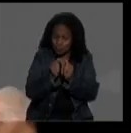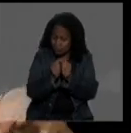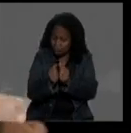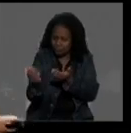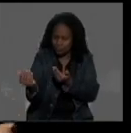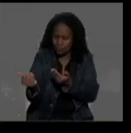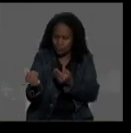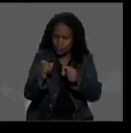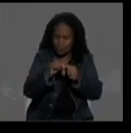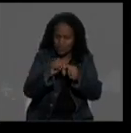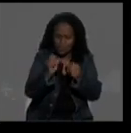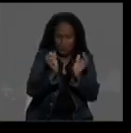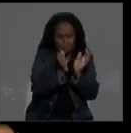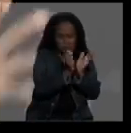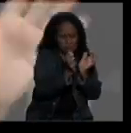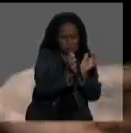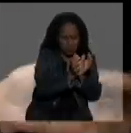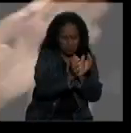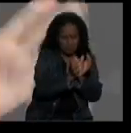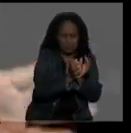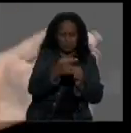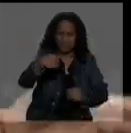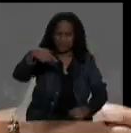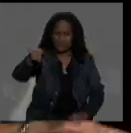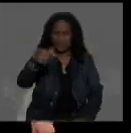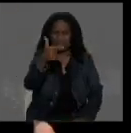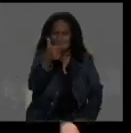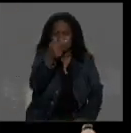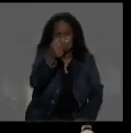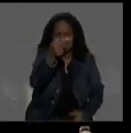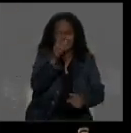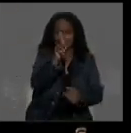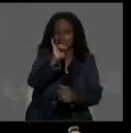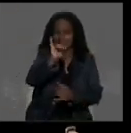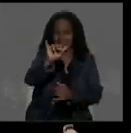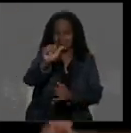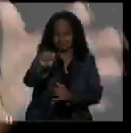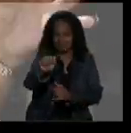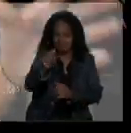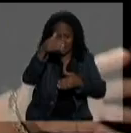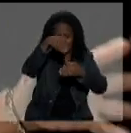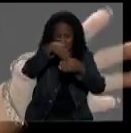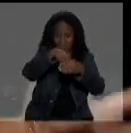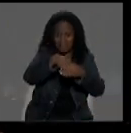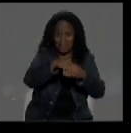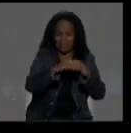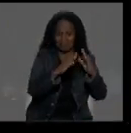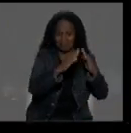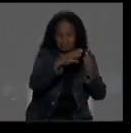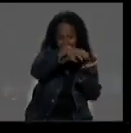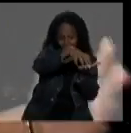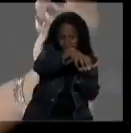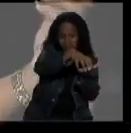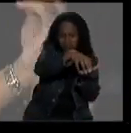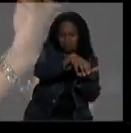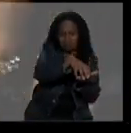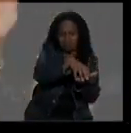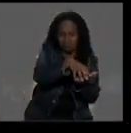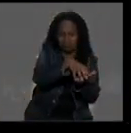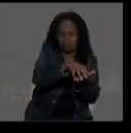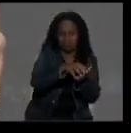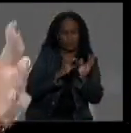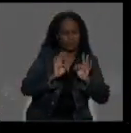com os jovens, nós montamos a equipe e aí fomos, né? Passamos 17 dias dentro dessas comunidades. Então, a